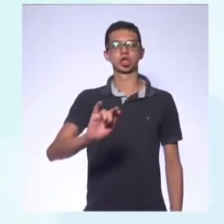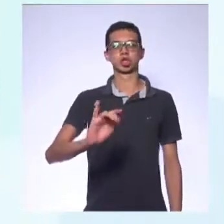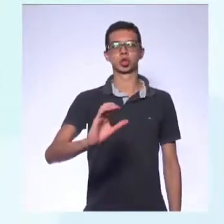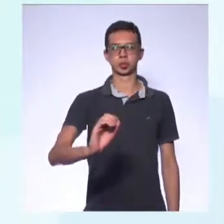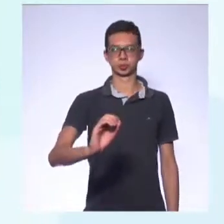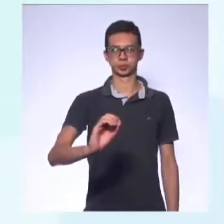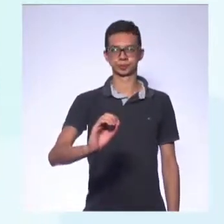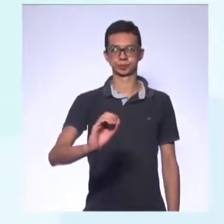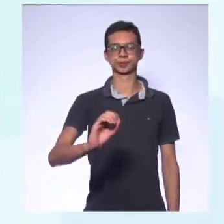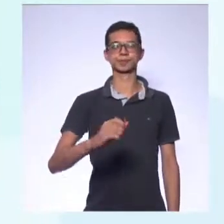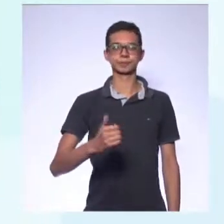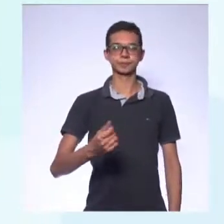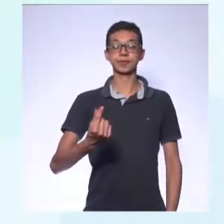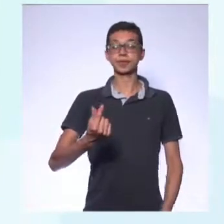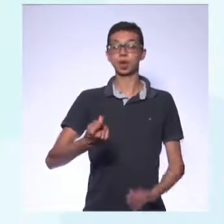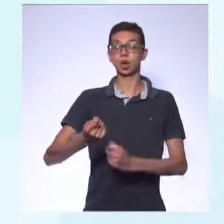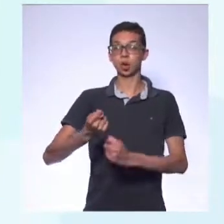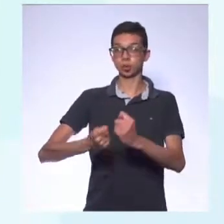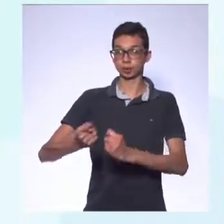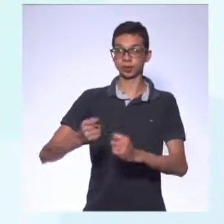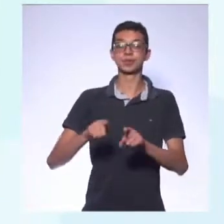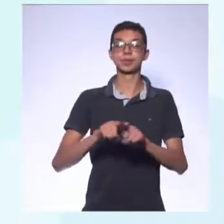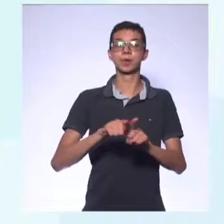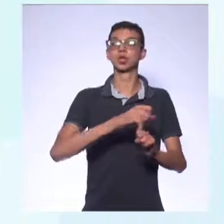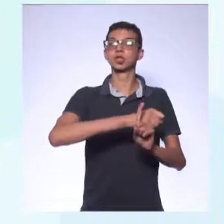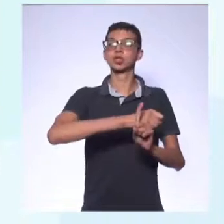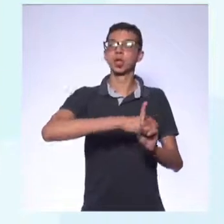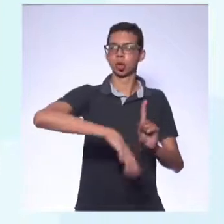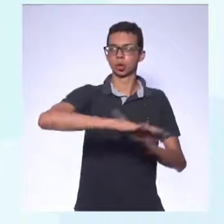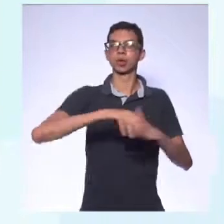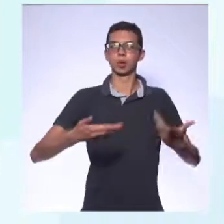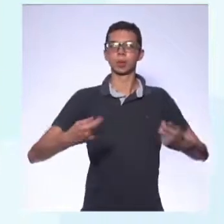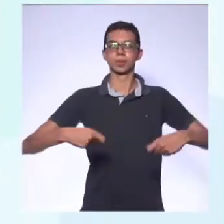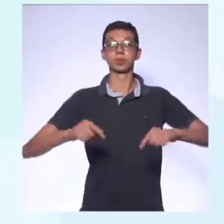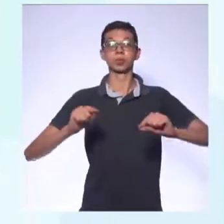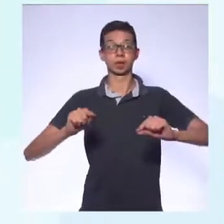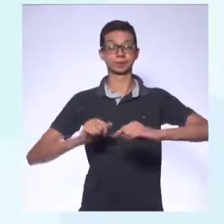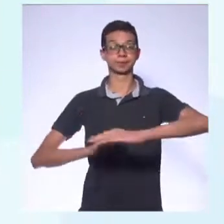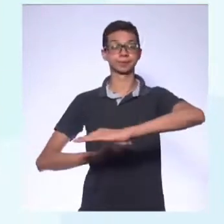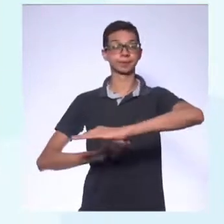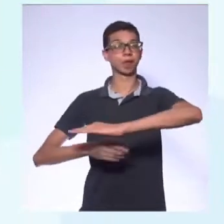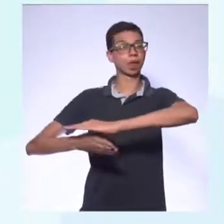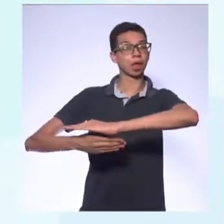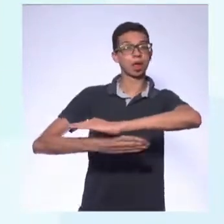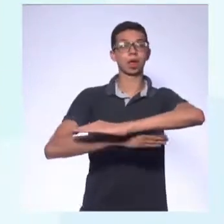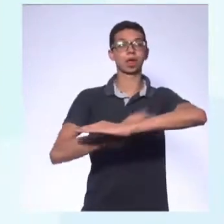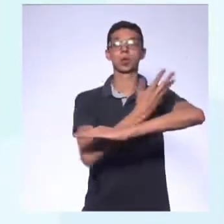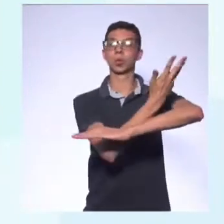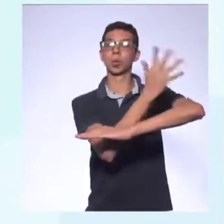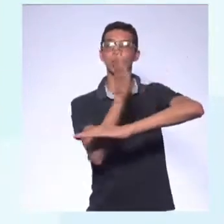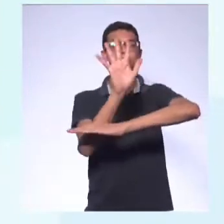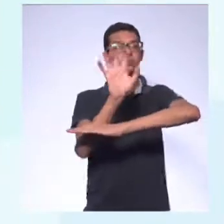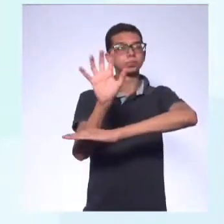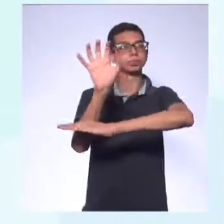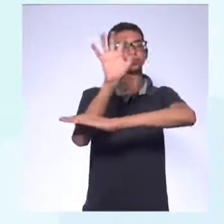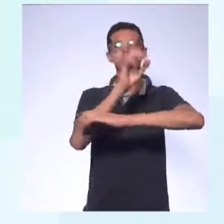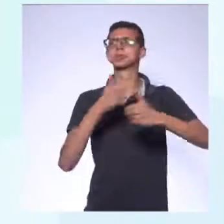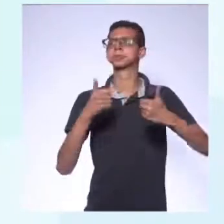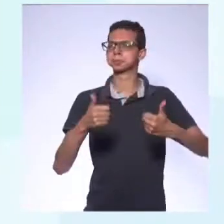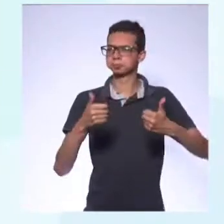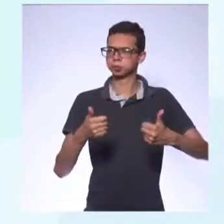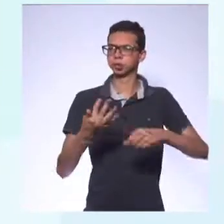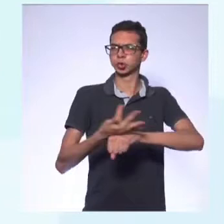social, certo? Então ele tem que ser ecologicamente viável, economicamente viável, tem que ser socialmente suportável,